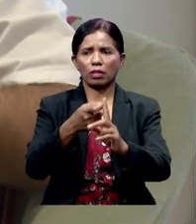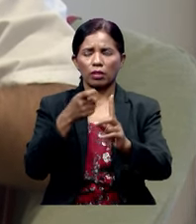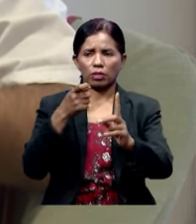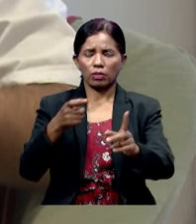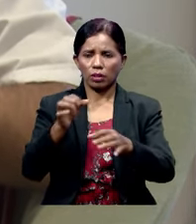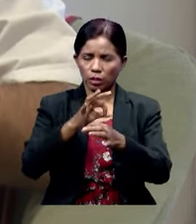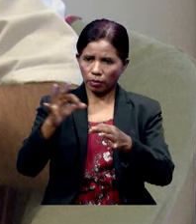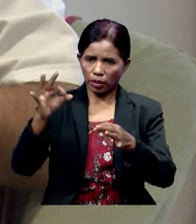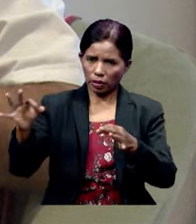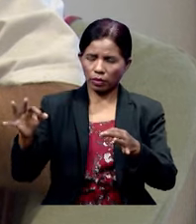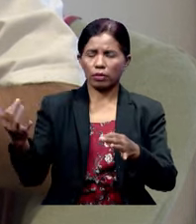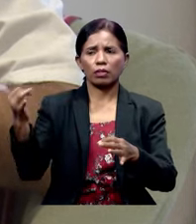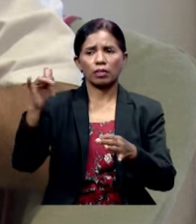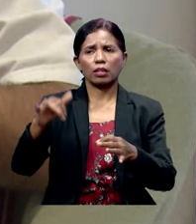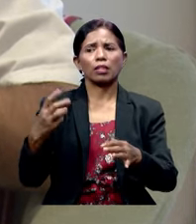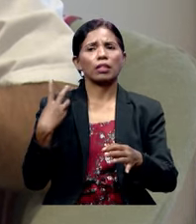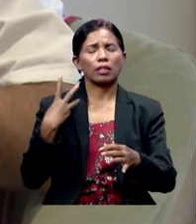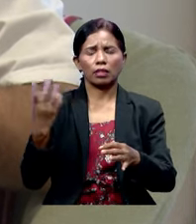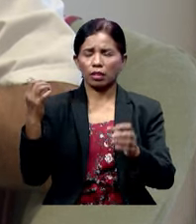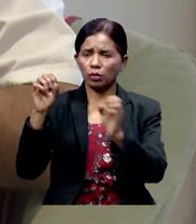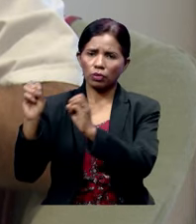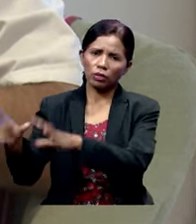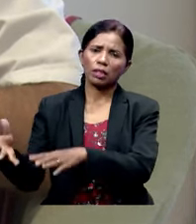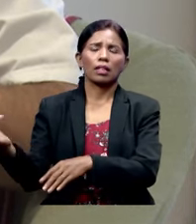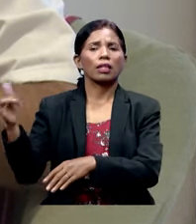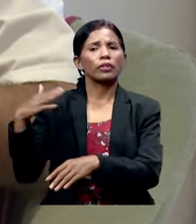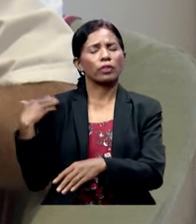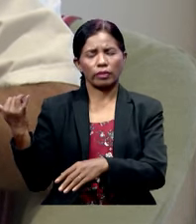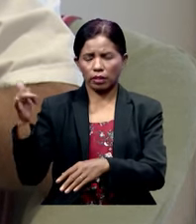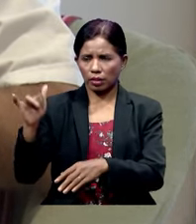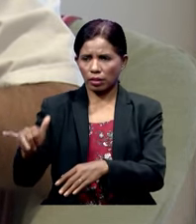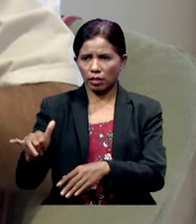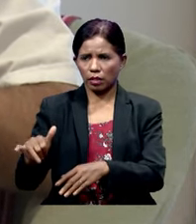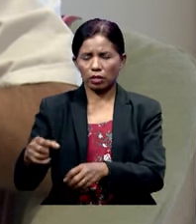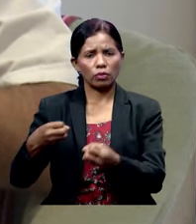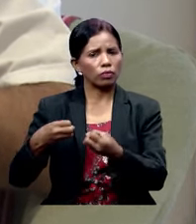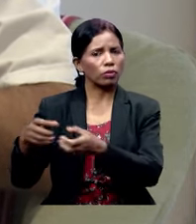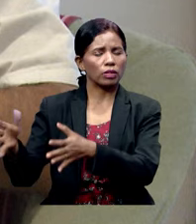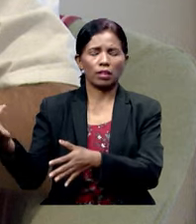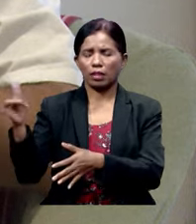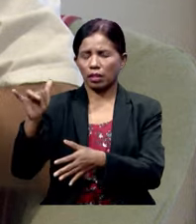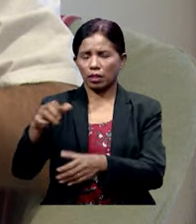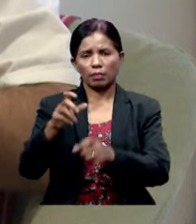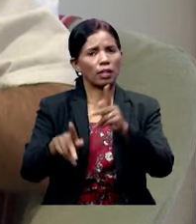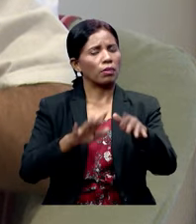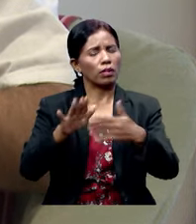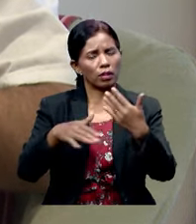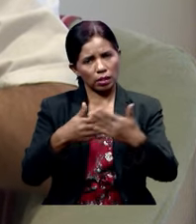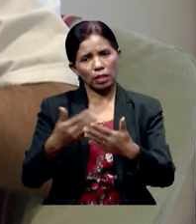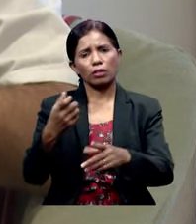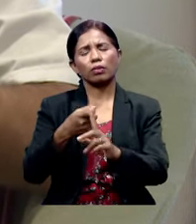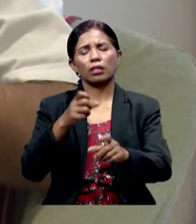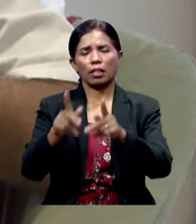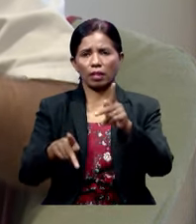espírito se nós marginalizar se nós excluímos da sociedade da